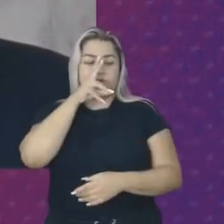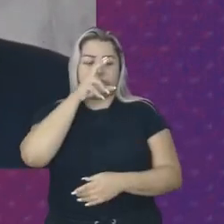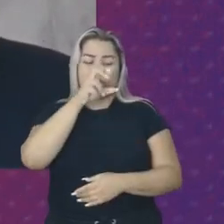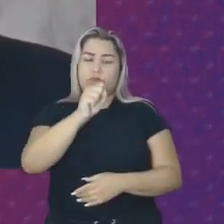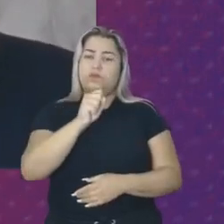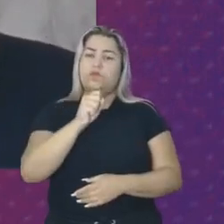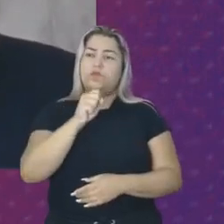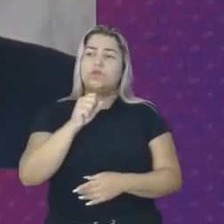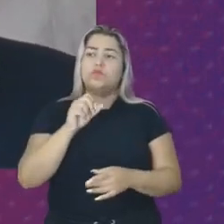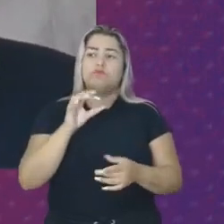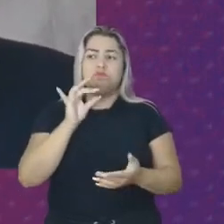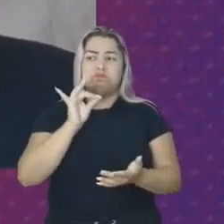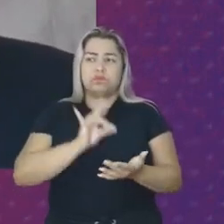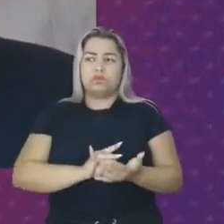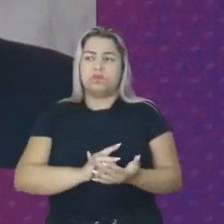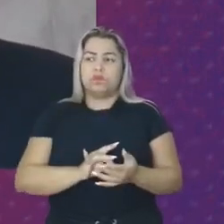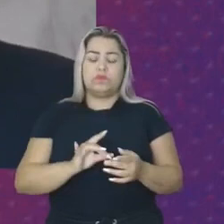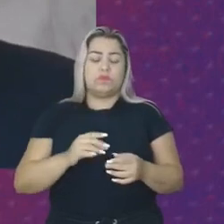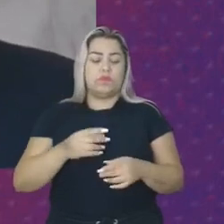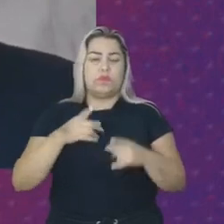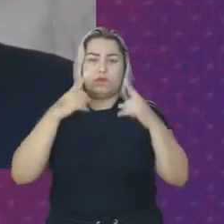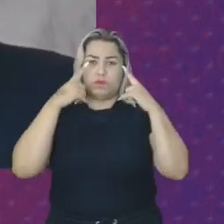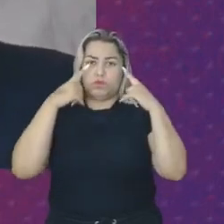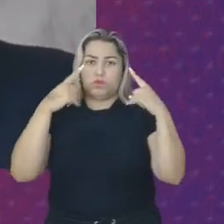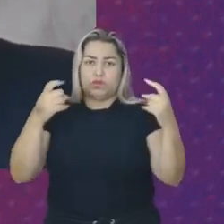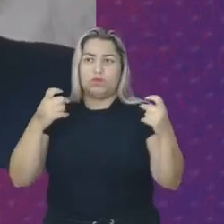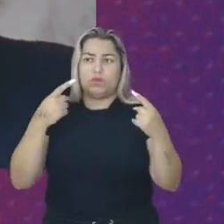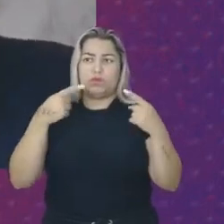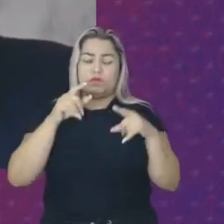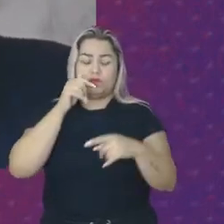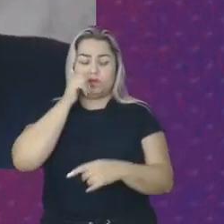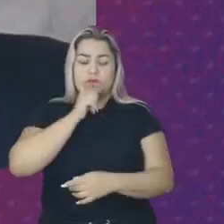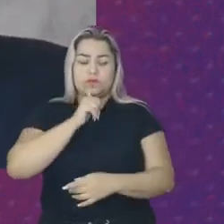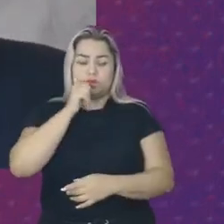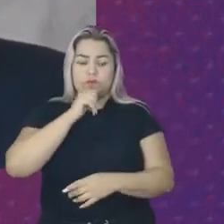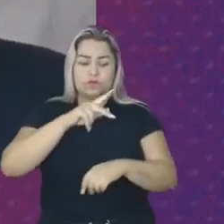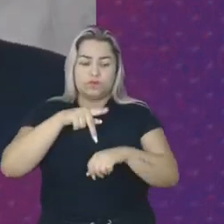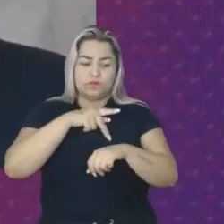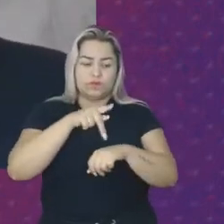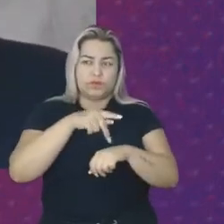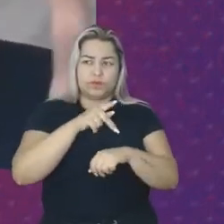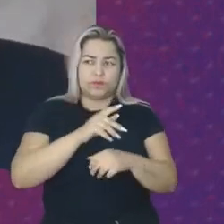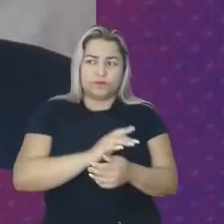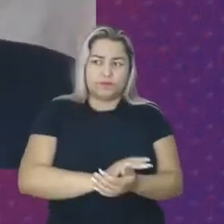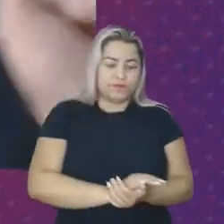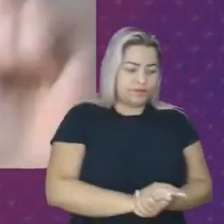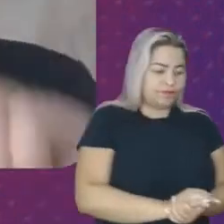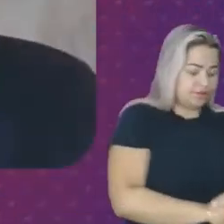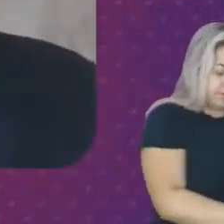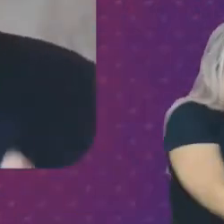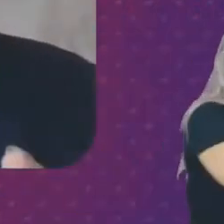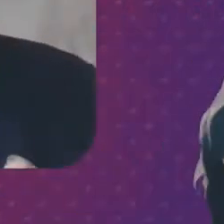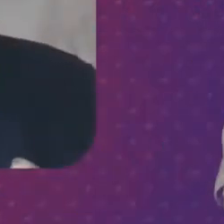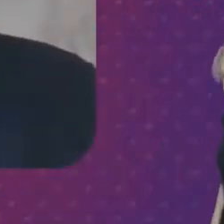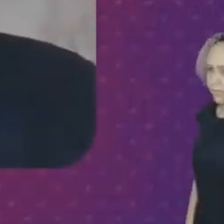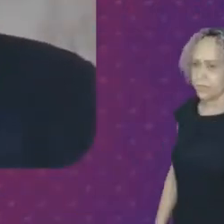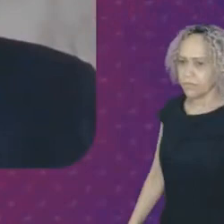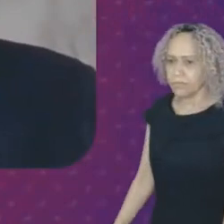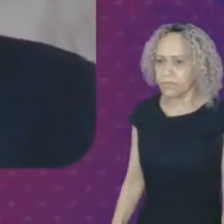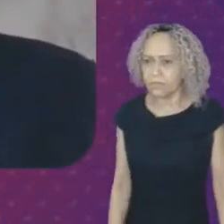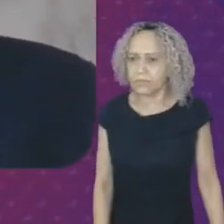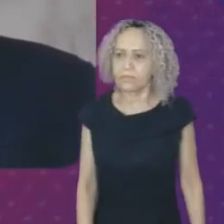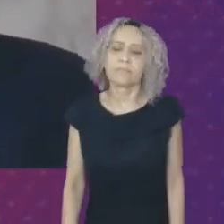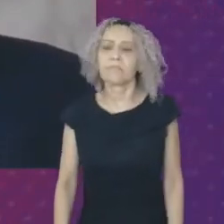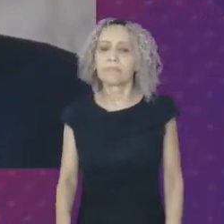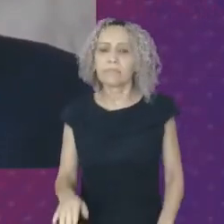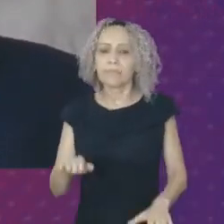fortemente, com eficácia, a violência contra as mulheres no nosso país. Nenhuma de nós a menos.